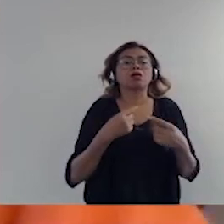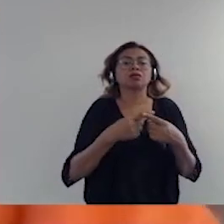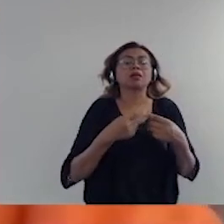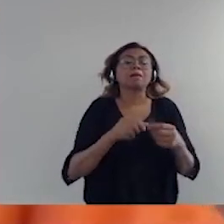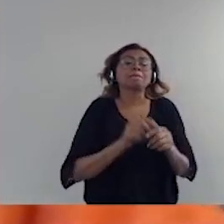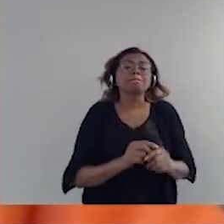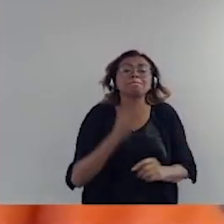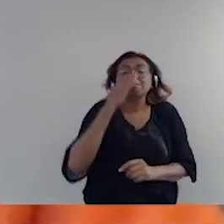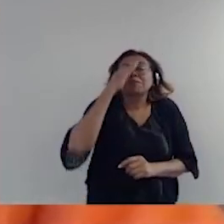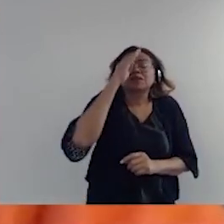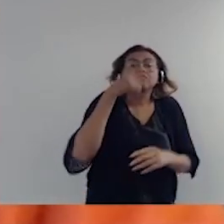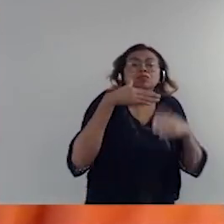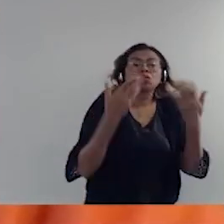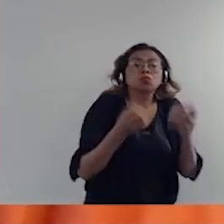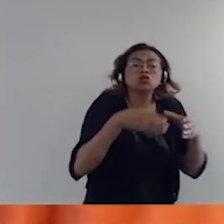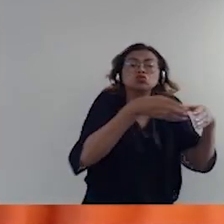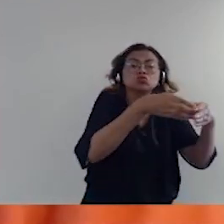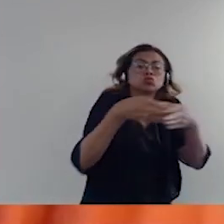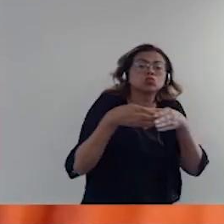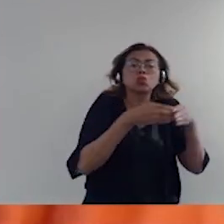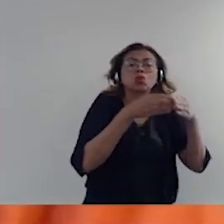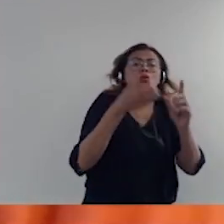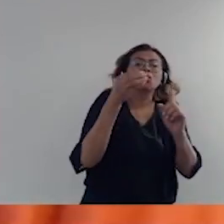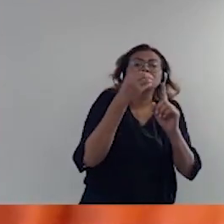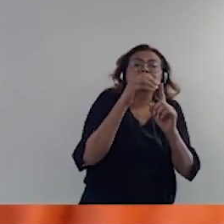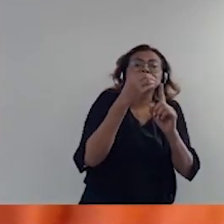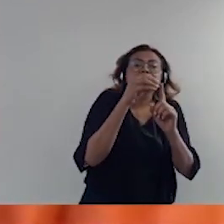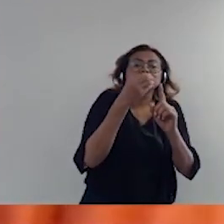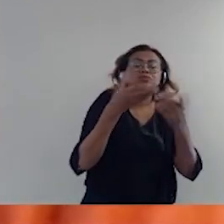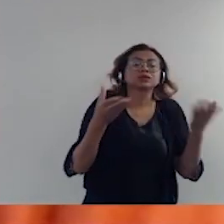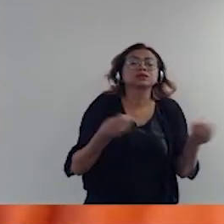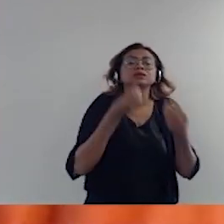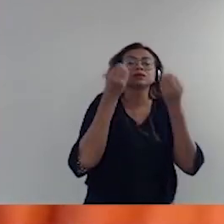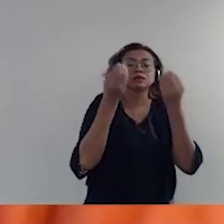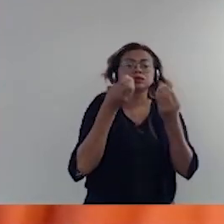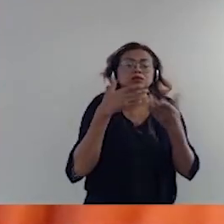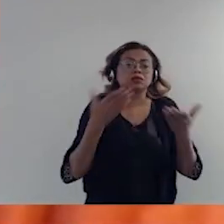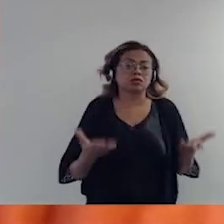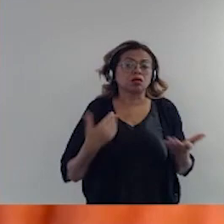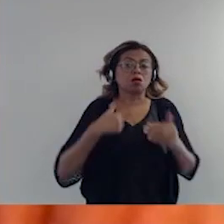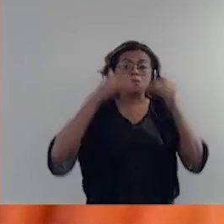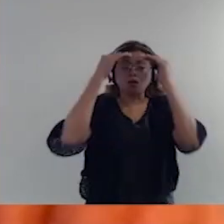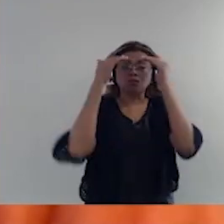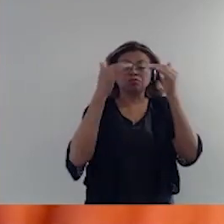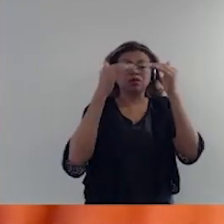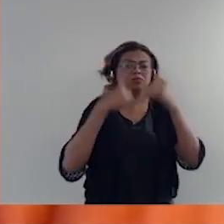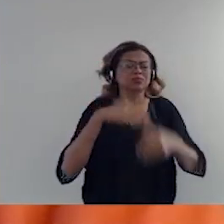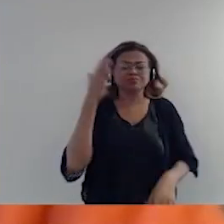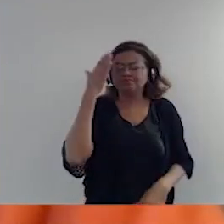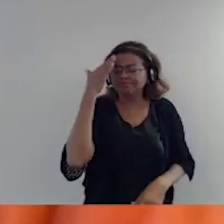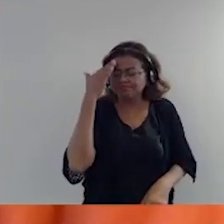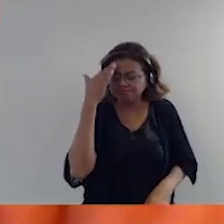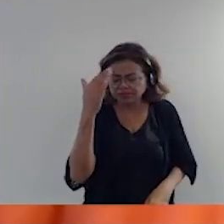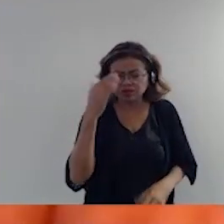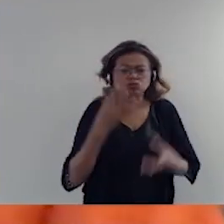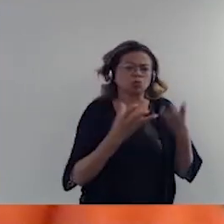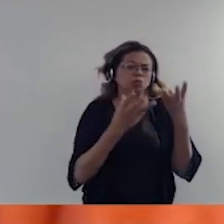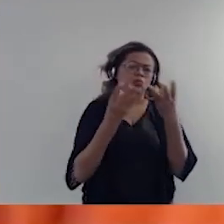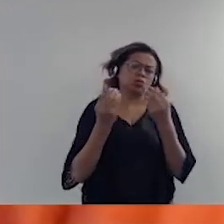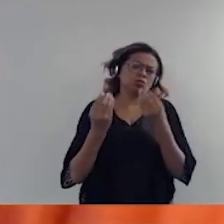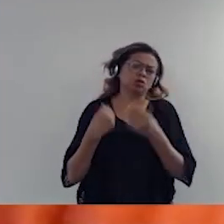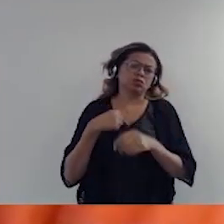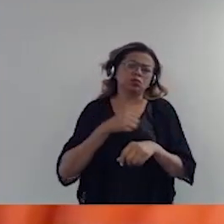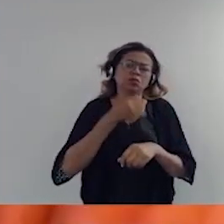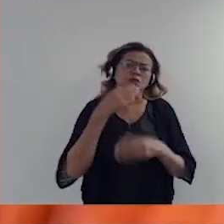grupos vulneráveis e das vulnerabilidades. Né? Acho que é uma honra e só tenho a agradecer por